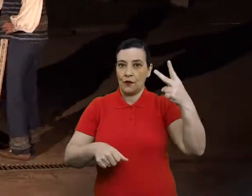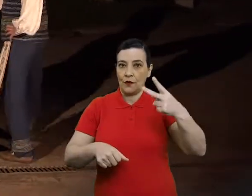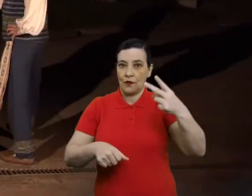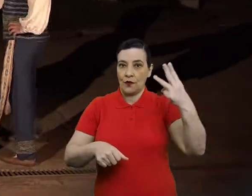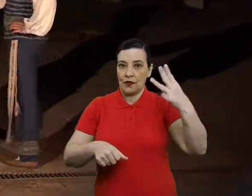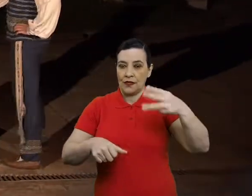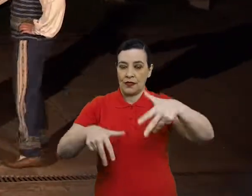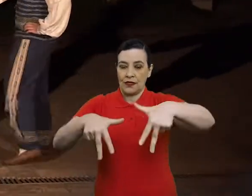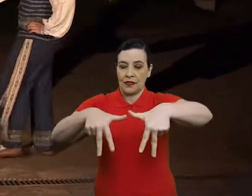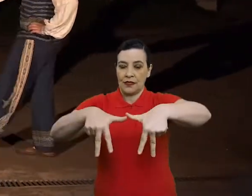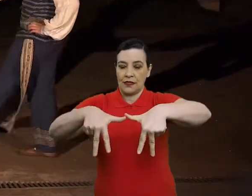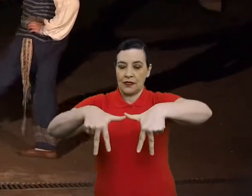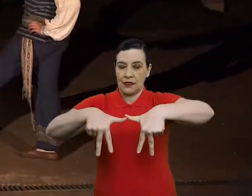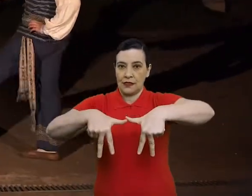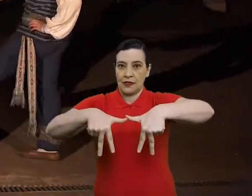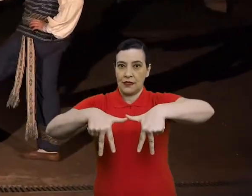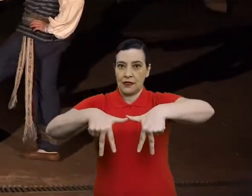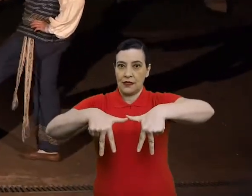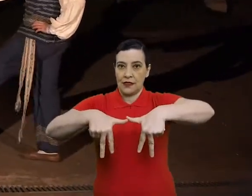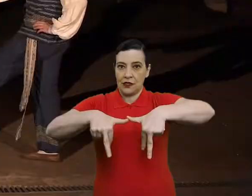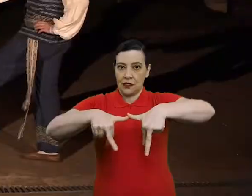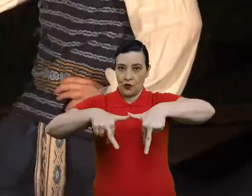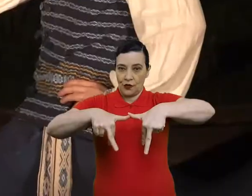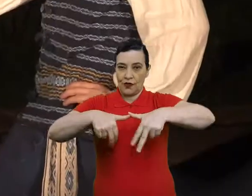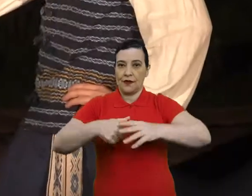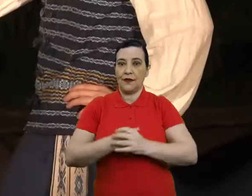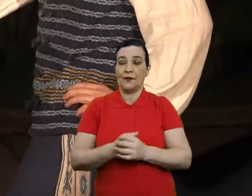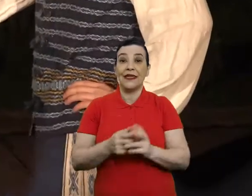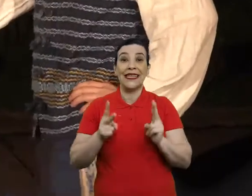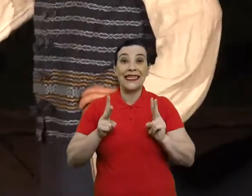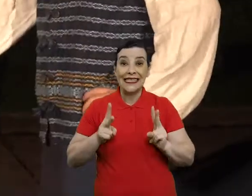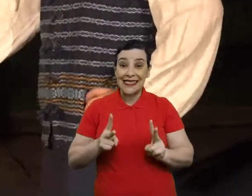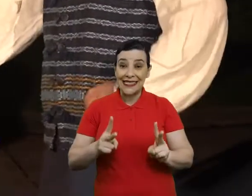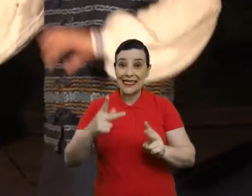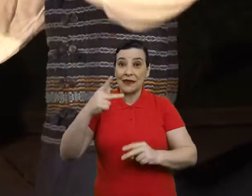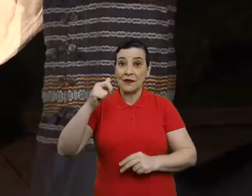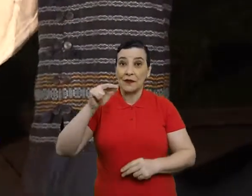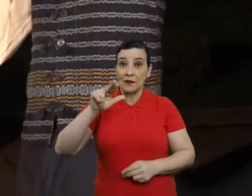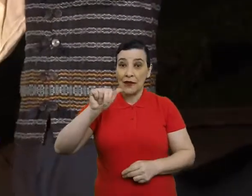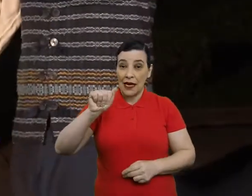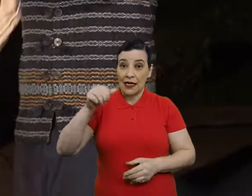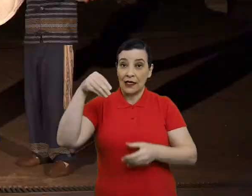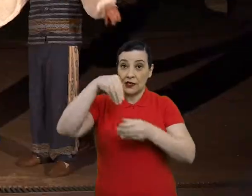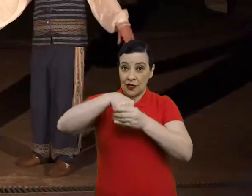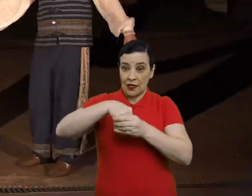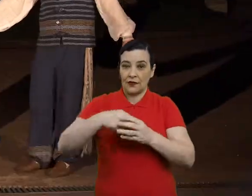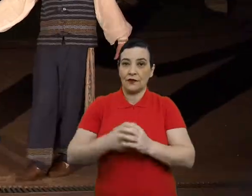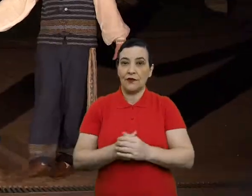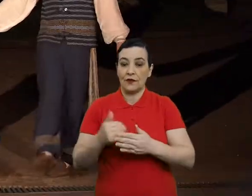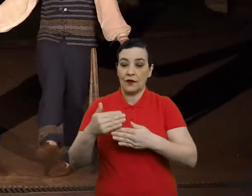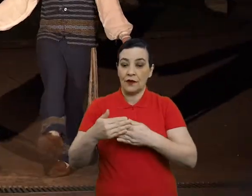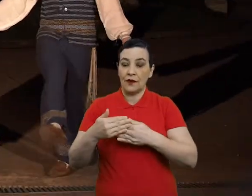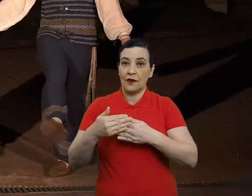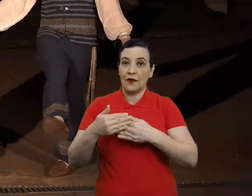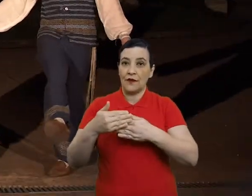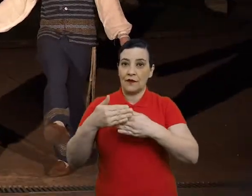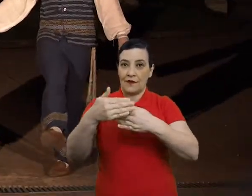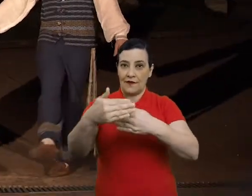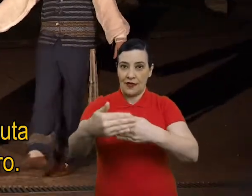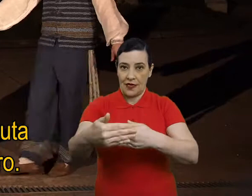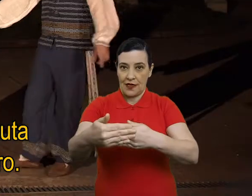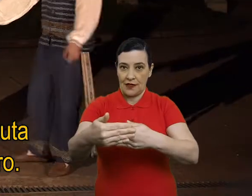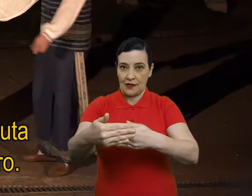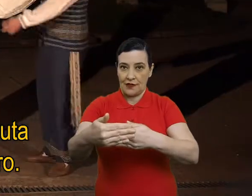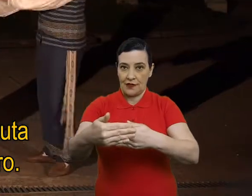dois, três, chuta. Sempre com a perna de dentro. Então a gente está indo para frente. Chuta com a perna de